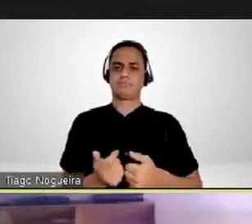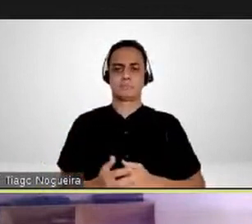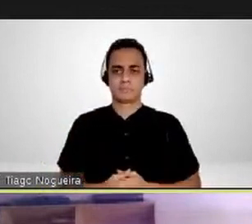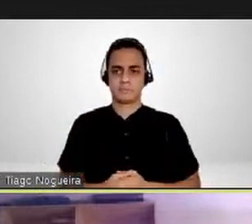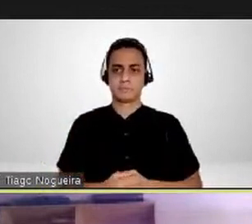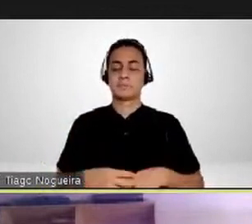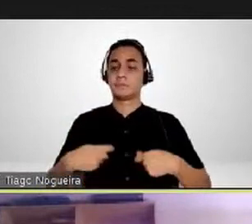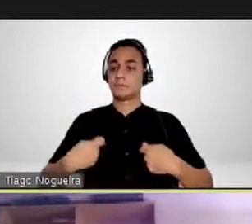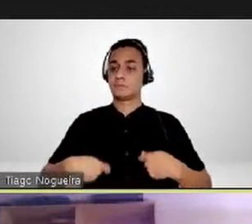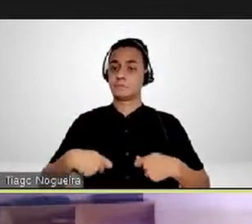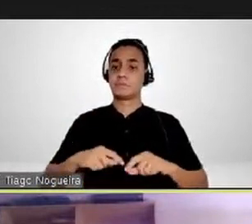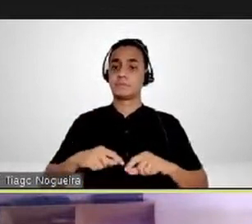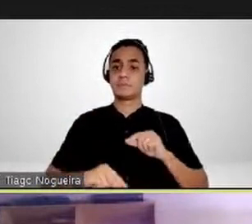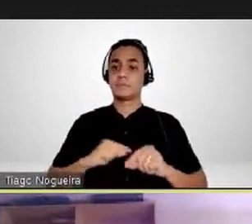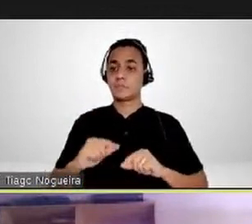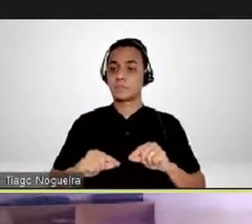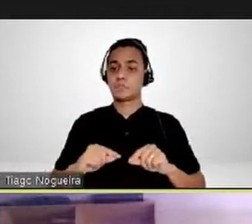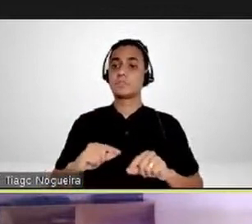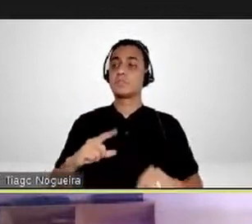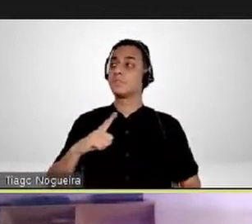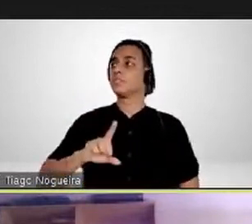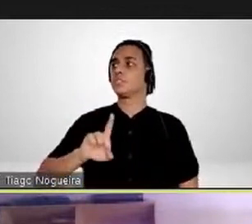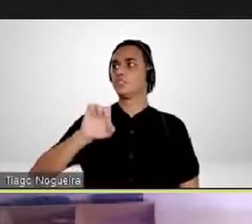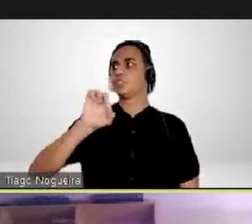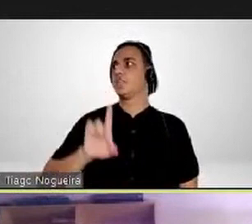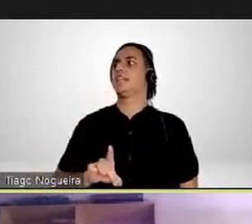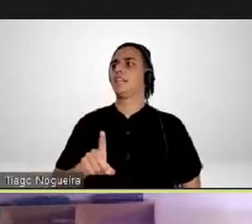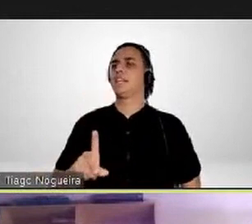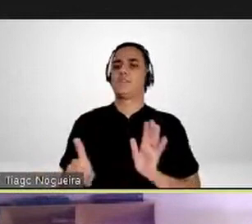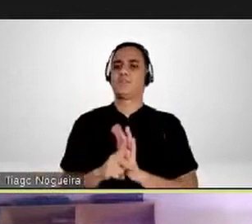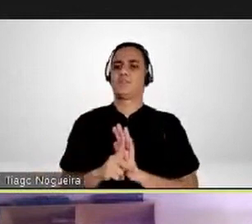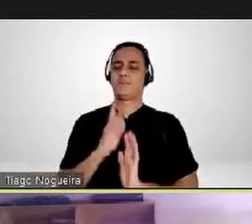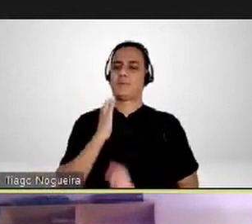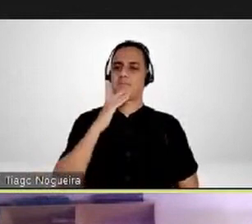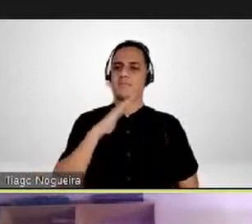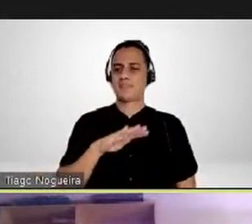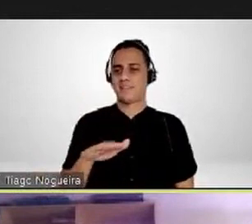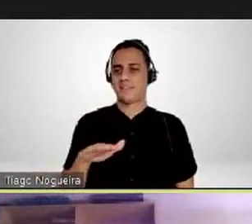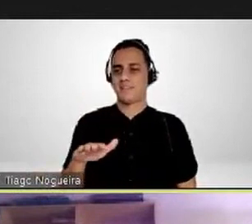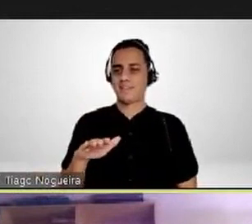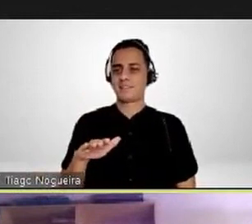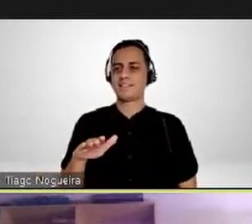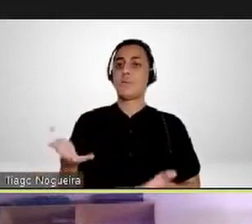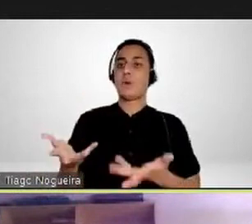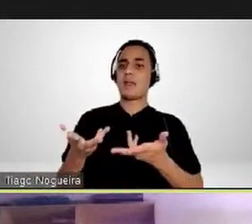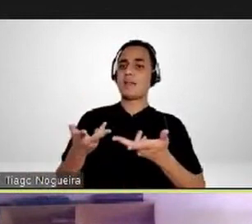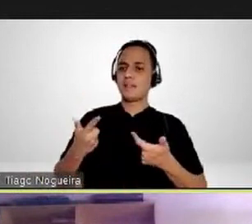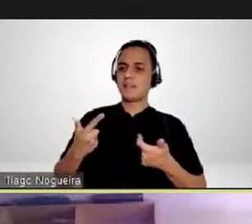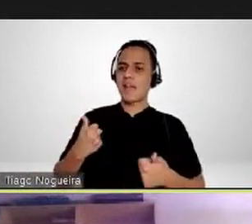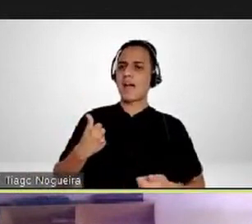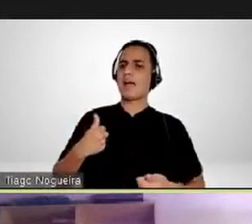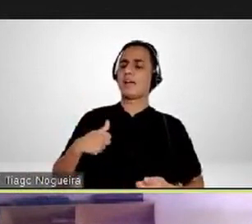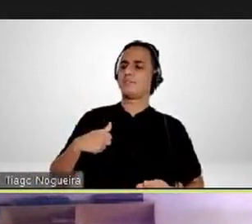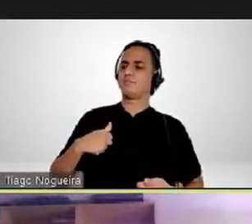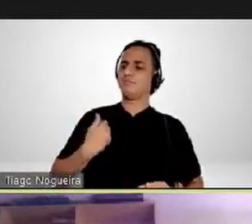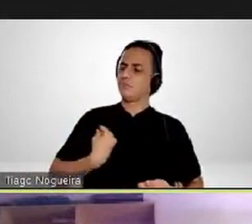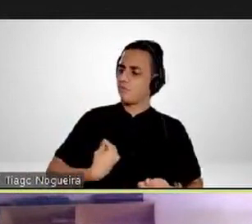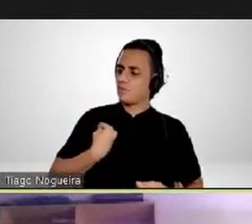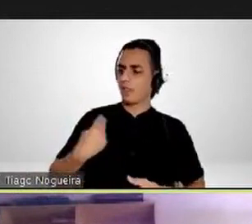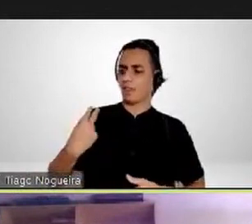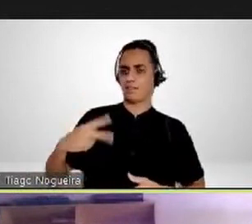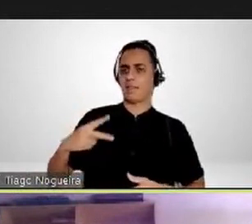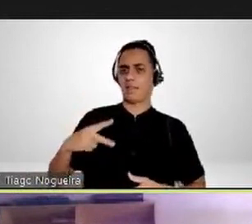necessário dar lugar aos direitos das crianças, né? A qualidade e ao projeto de vida das crianças, abrindo